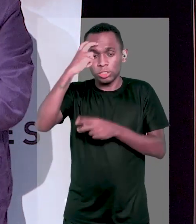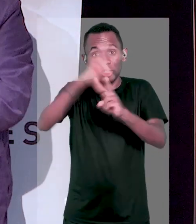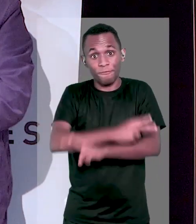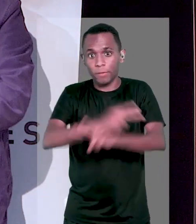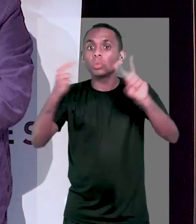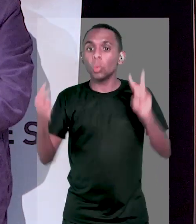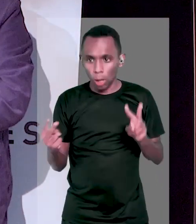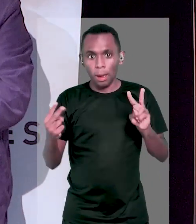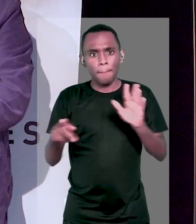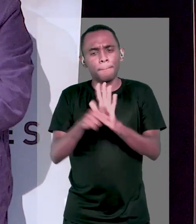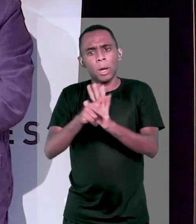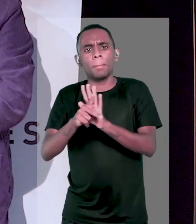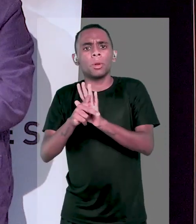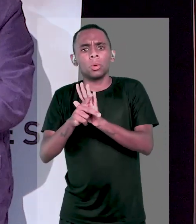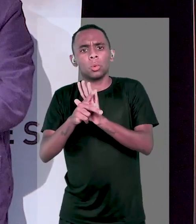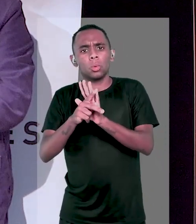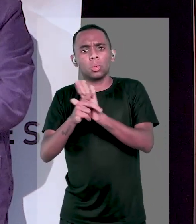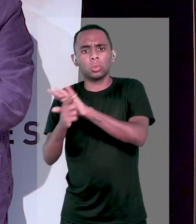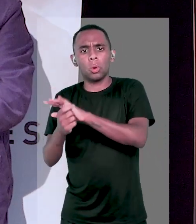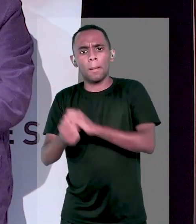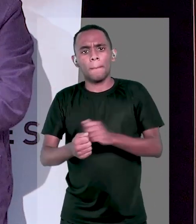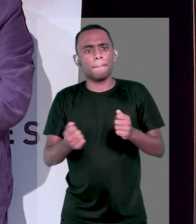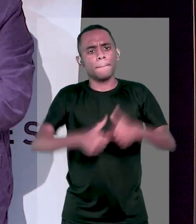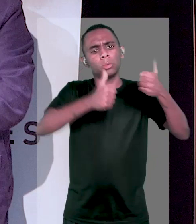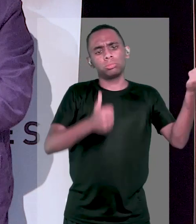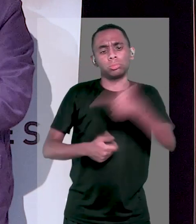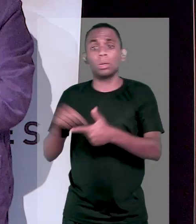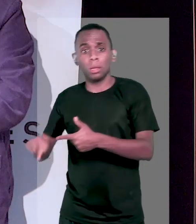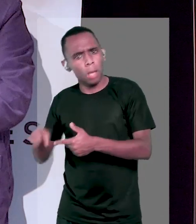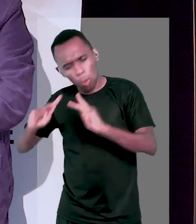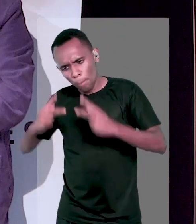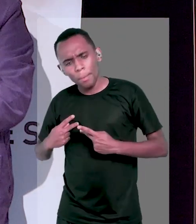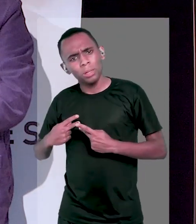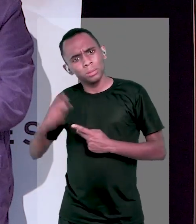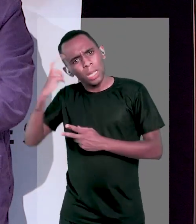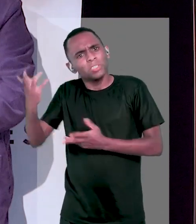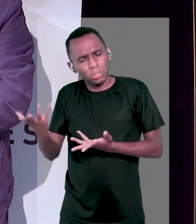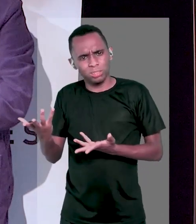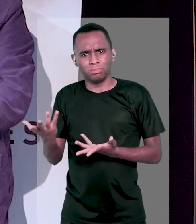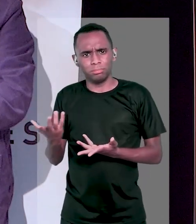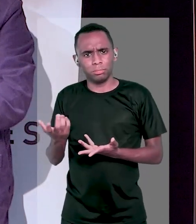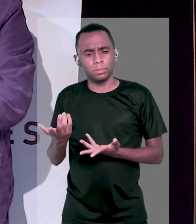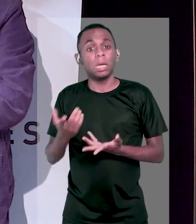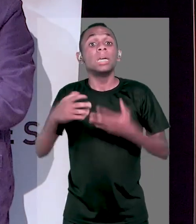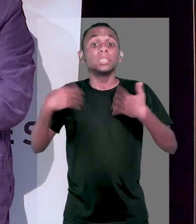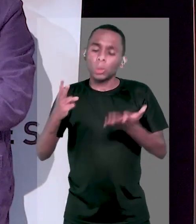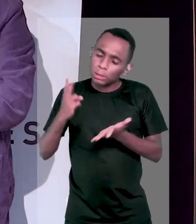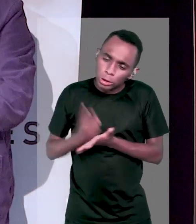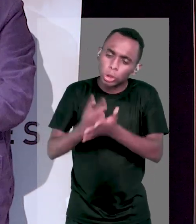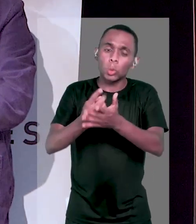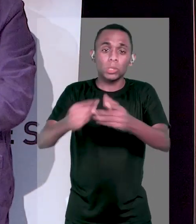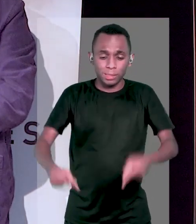o que me levou a propor esse ciclo foi uma frase do Valéry, ele diz a certa altura, temo que o